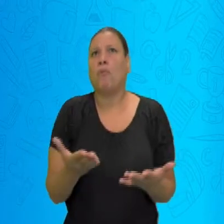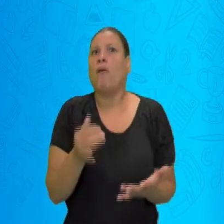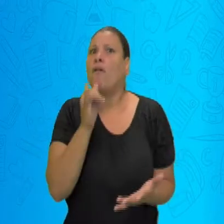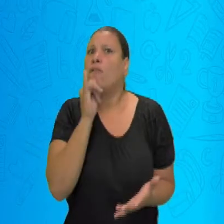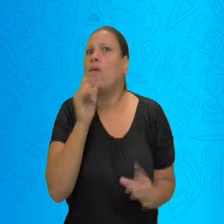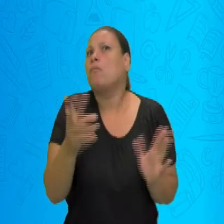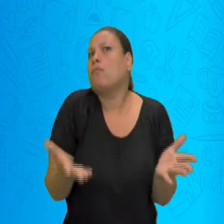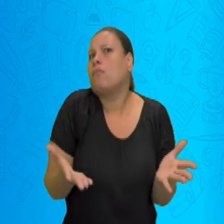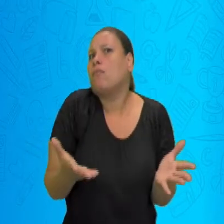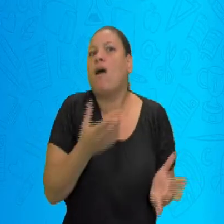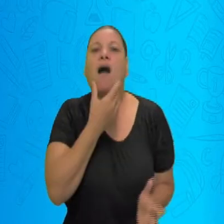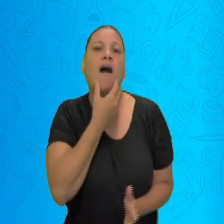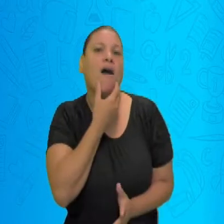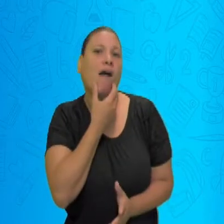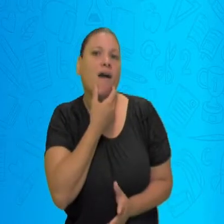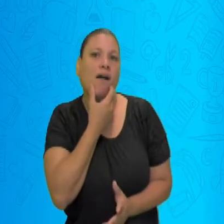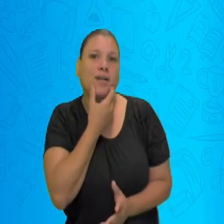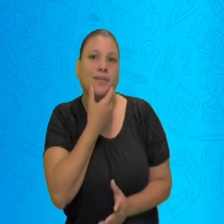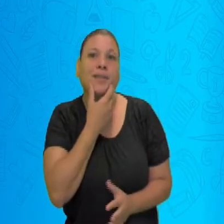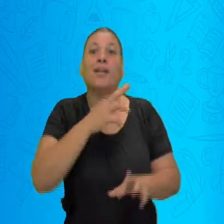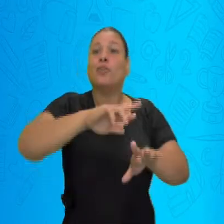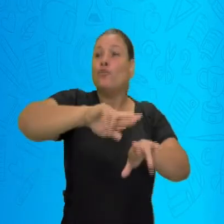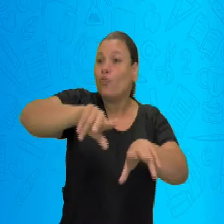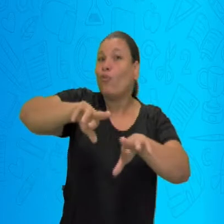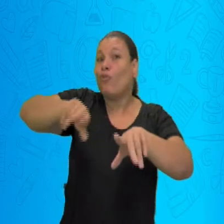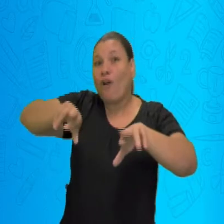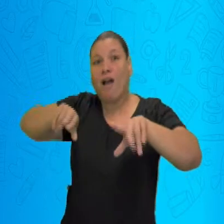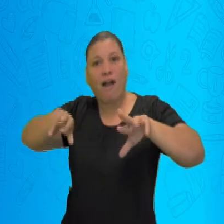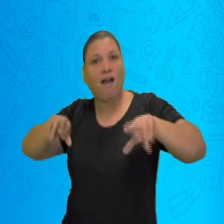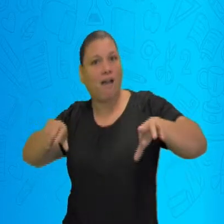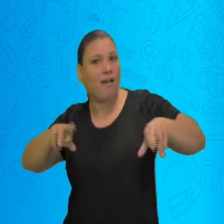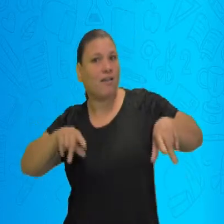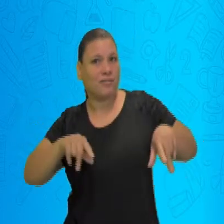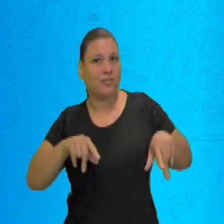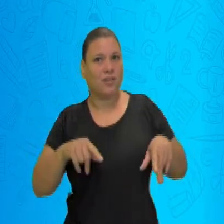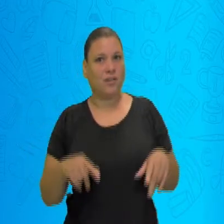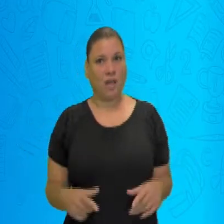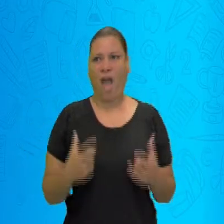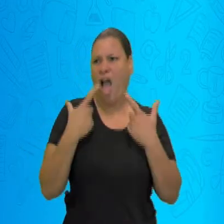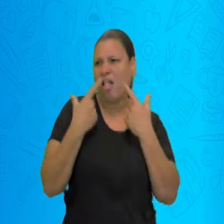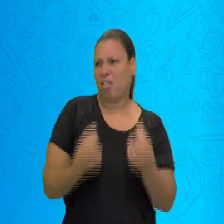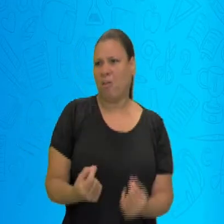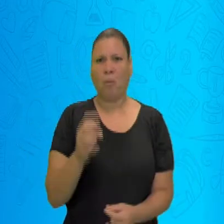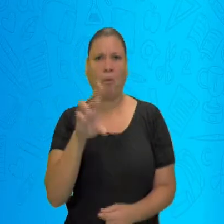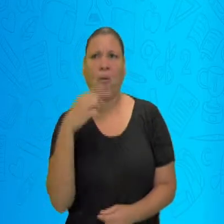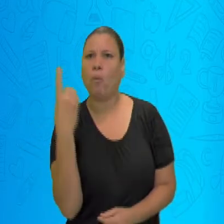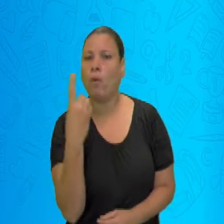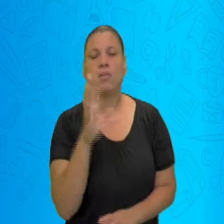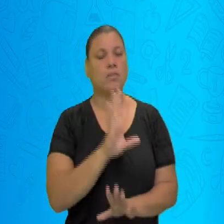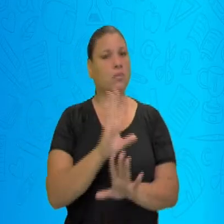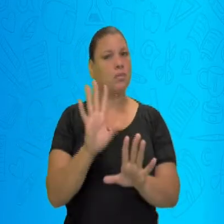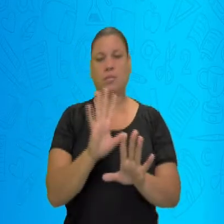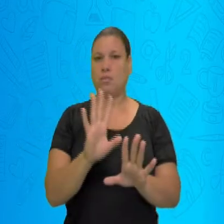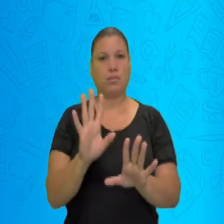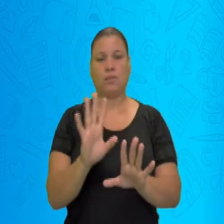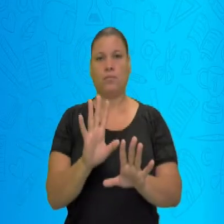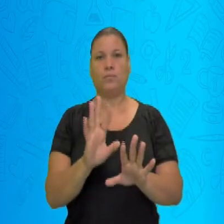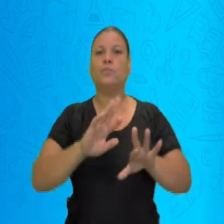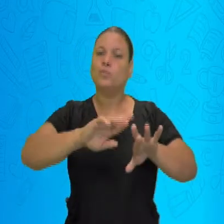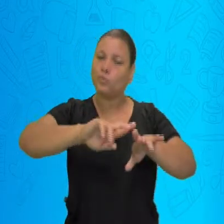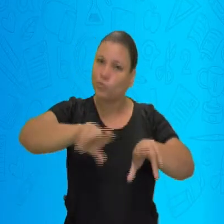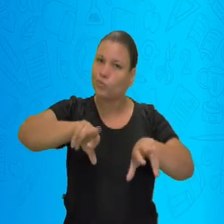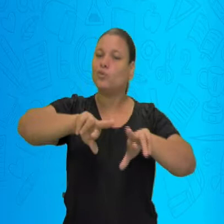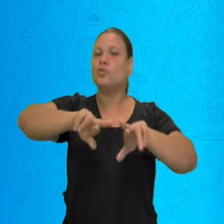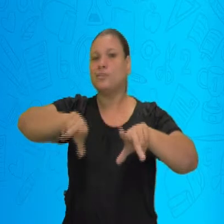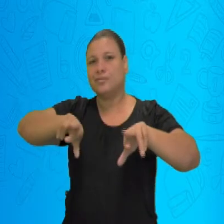neerlandês, tá? Pra gente ficar afiado aí, é o holandês, tá? É a